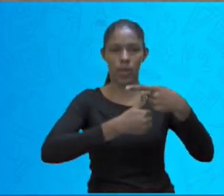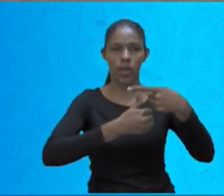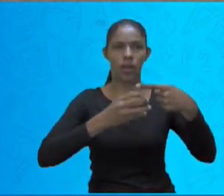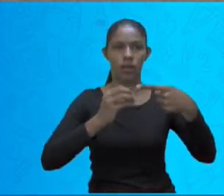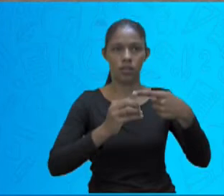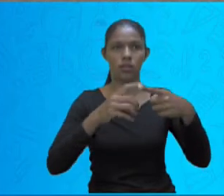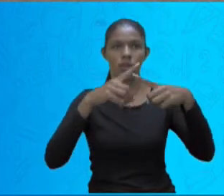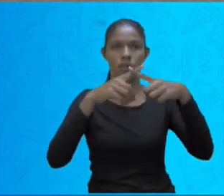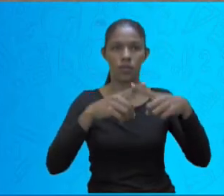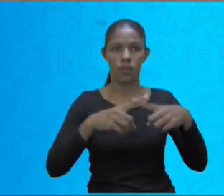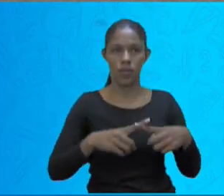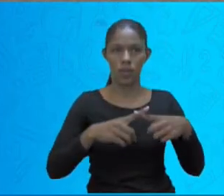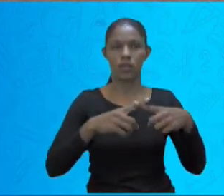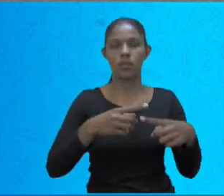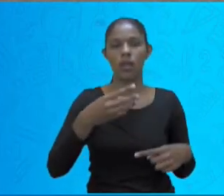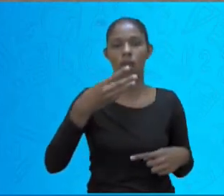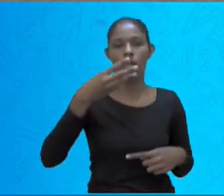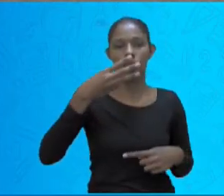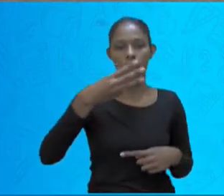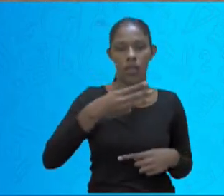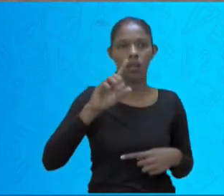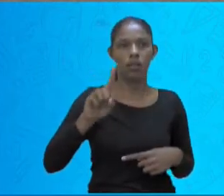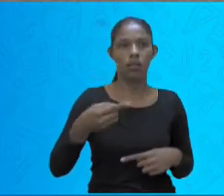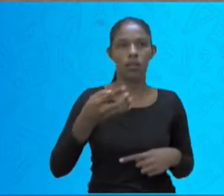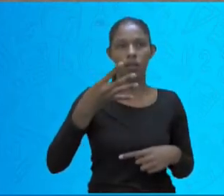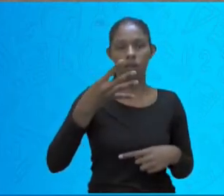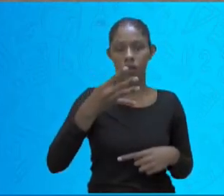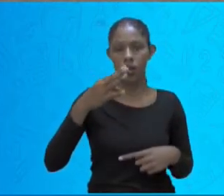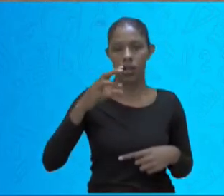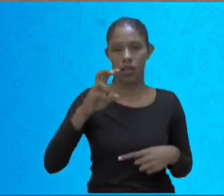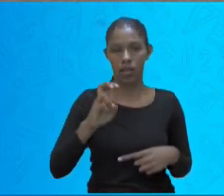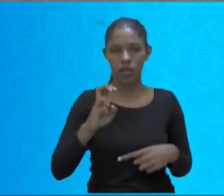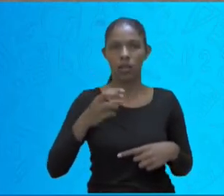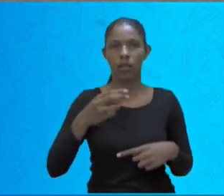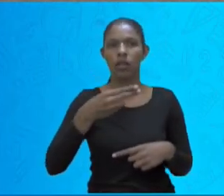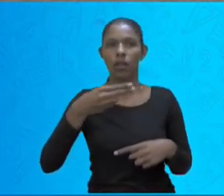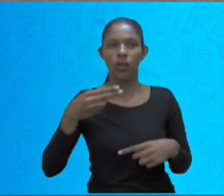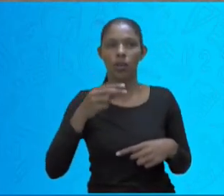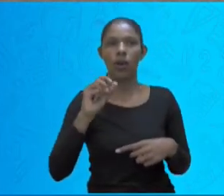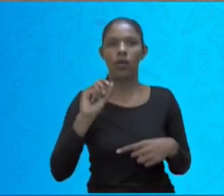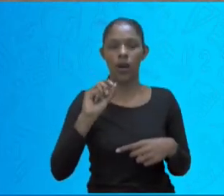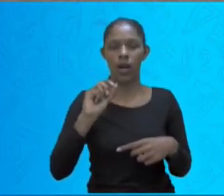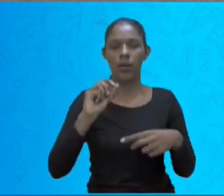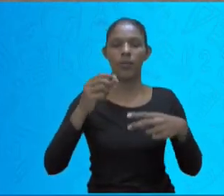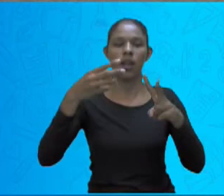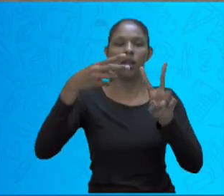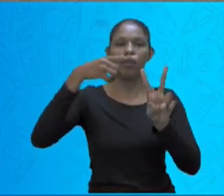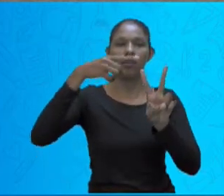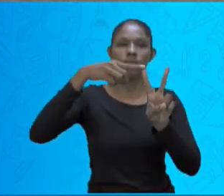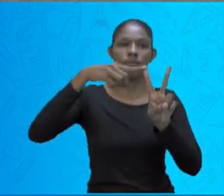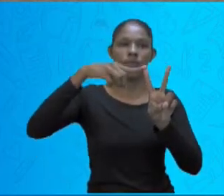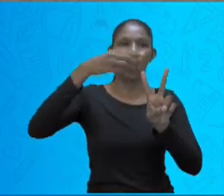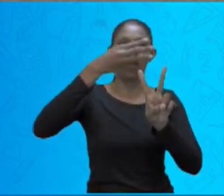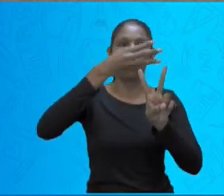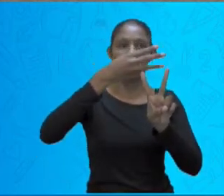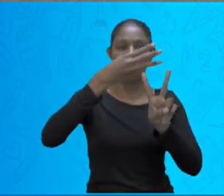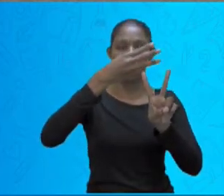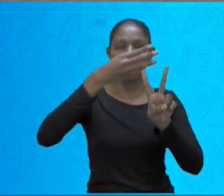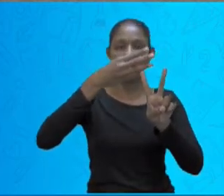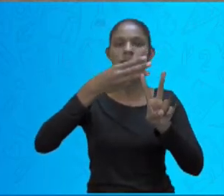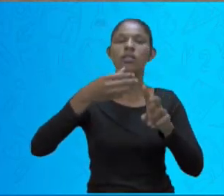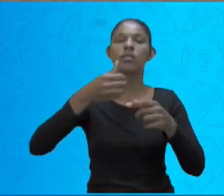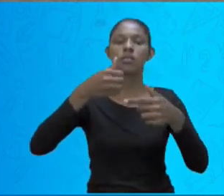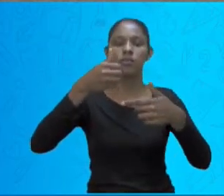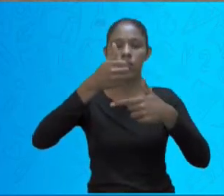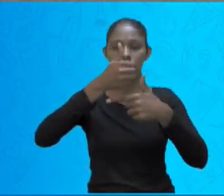3,43. Como que vai ficar? Raiz cúbica de 1 décimo vezes a raiz cúbica de